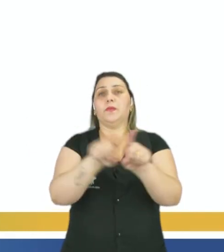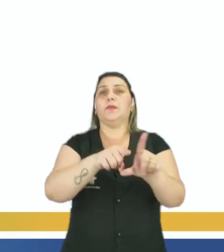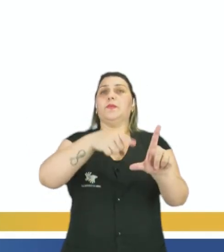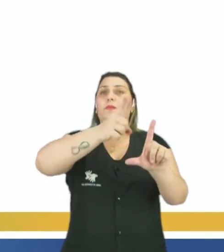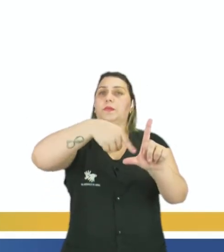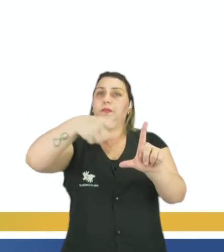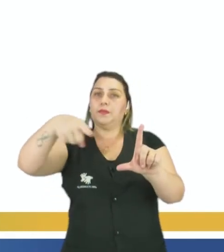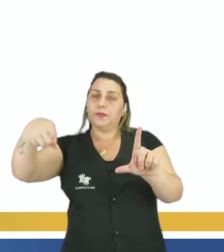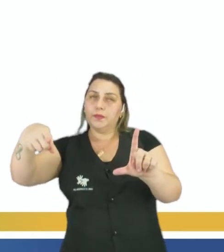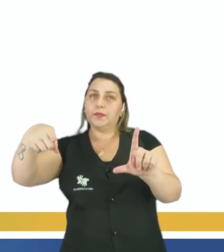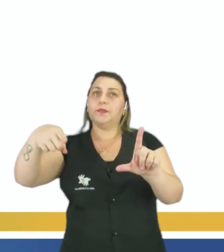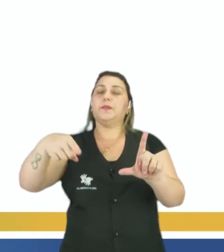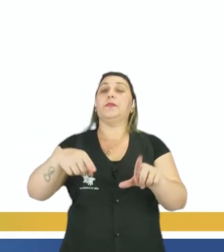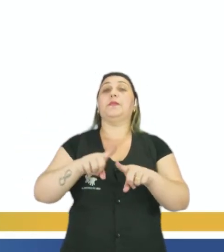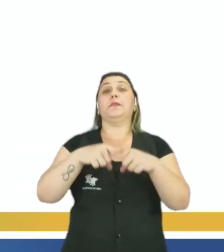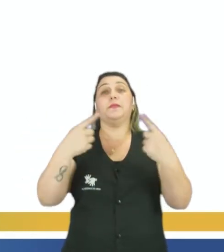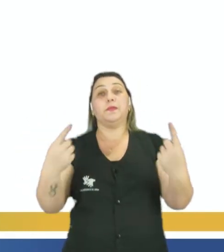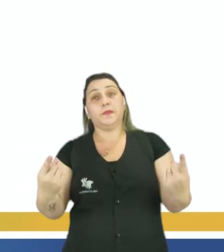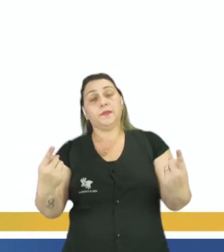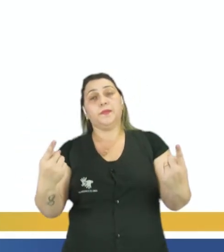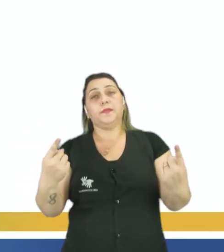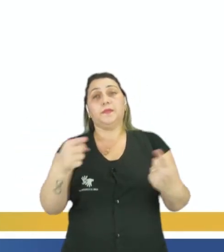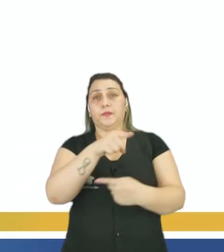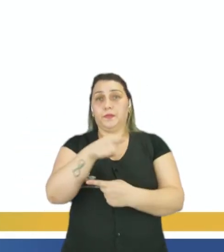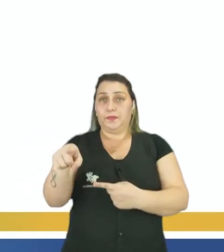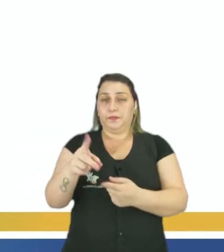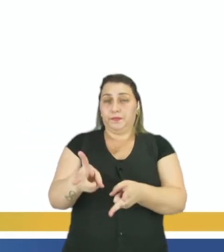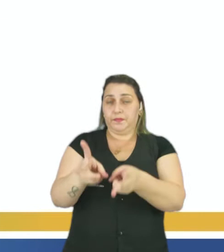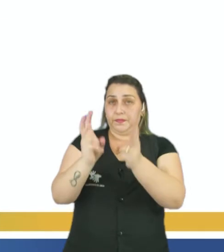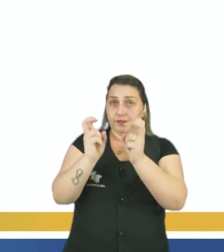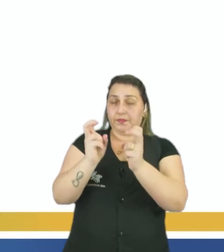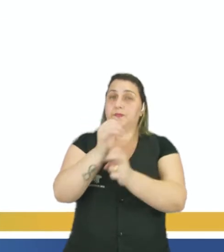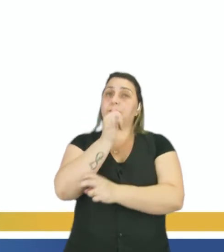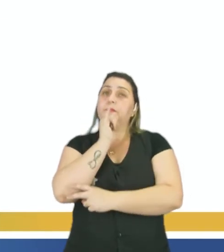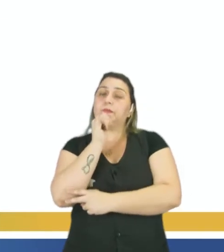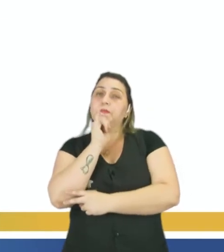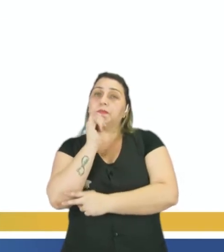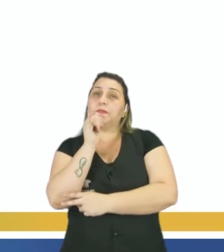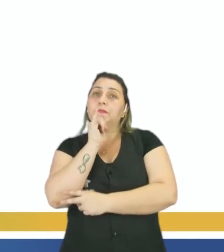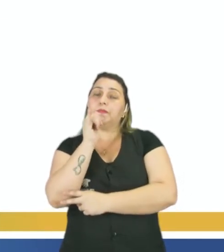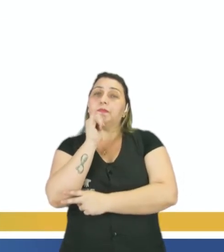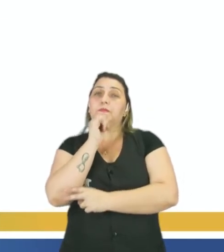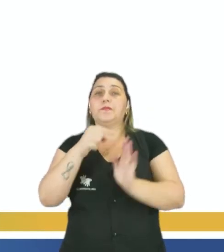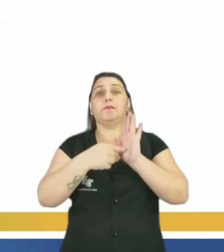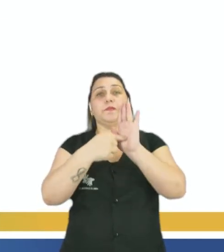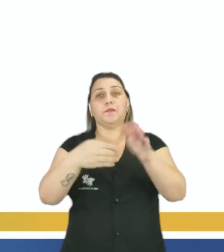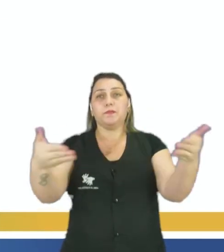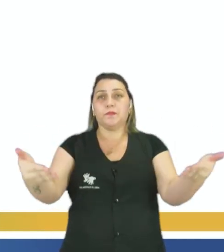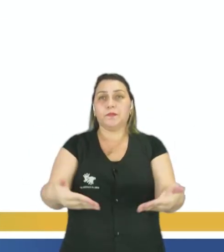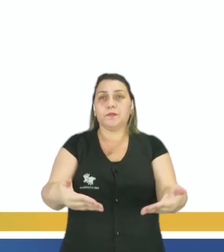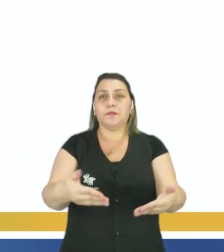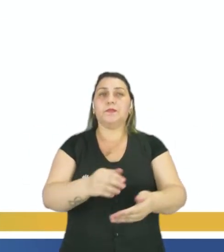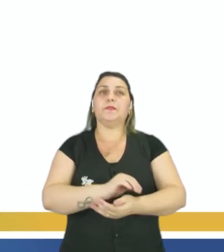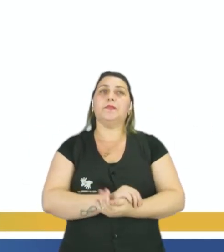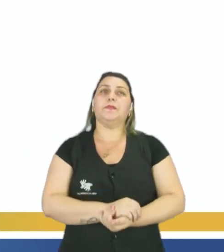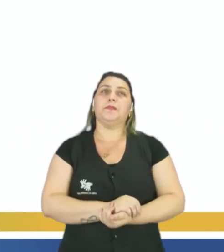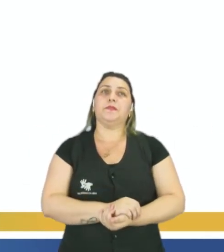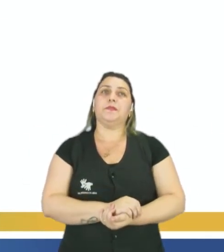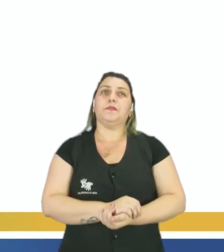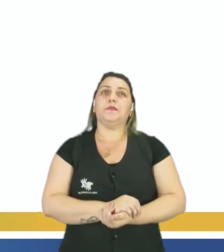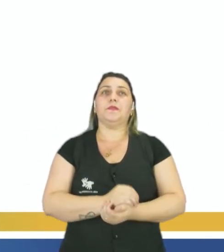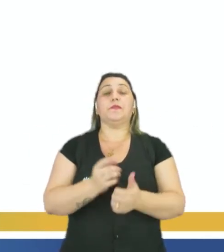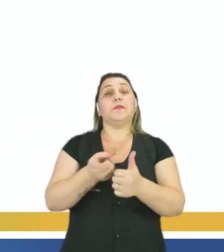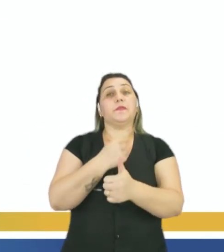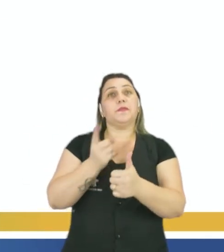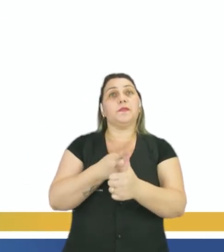em gráfico. Mas isso vocês vão perceber nos exemplos que vou lhes mostrar agora. Então, o primeiro